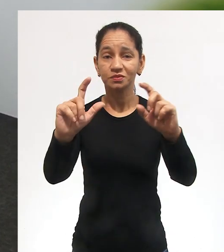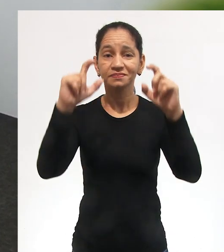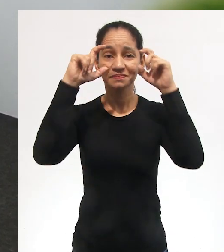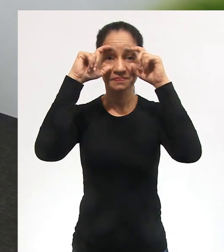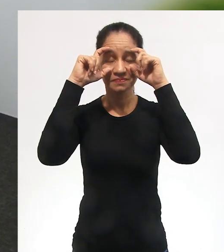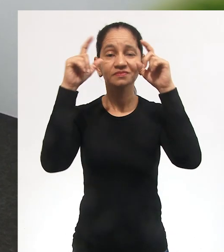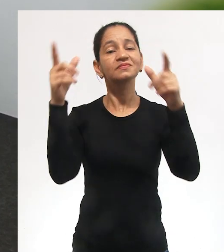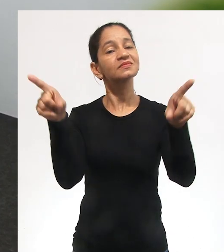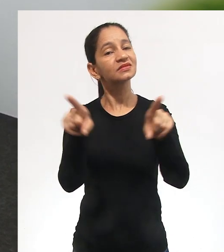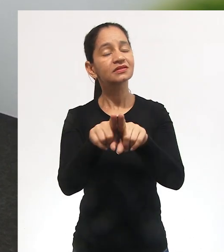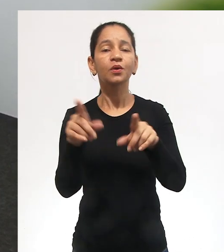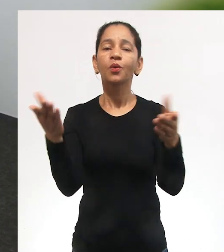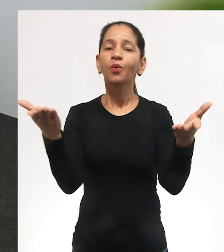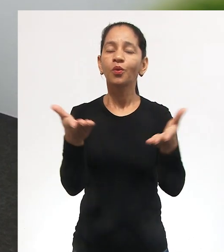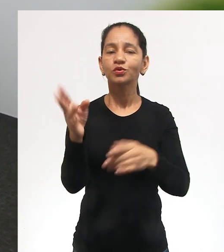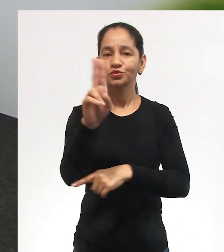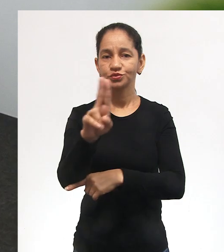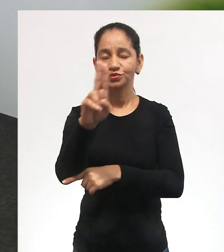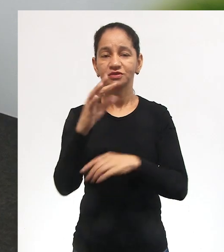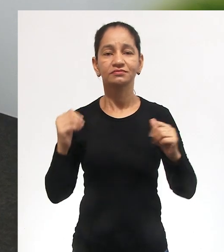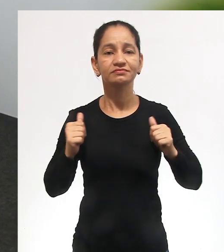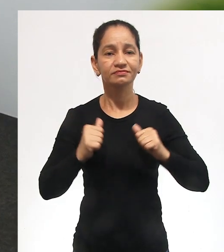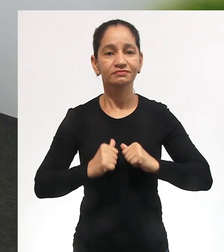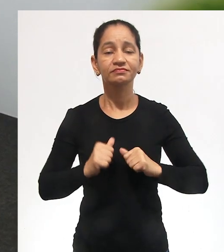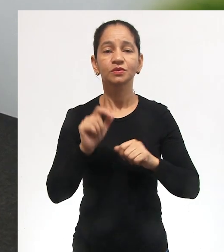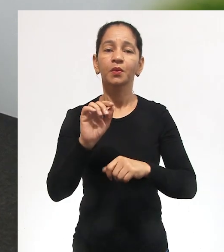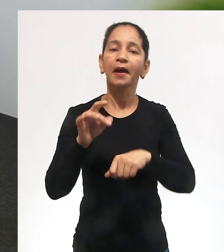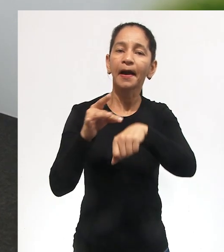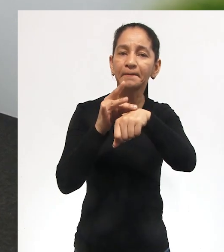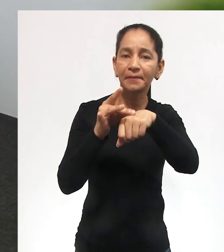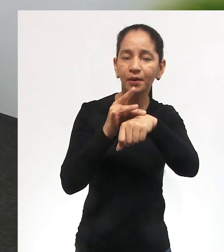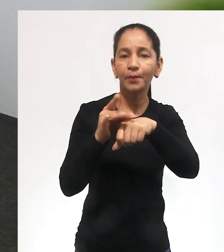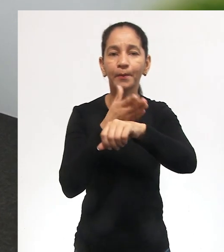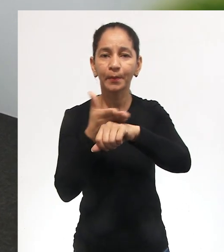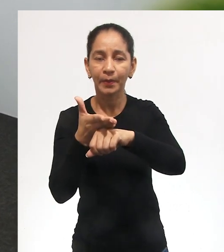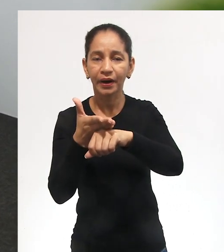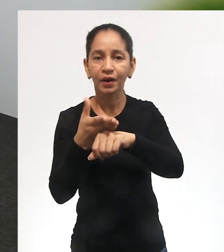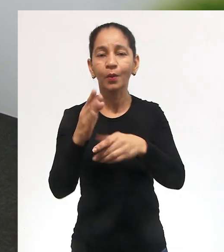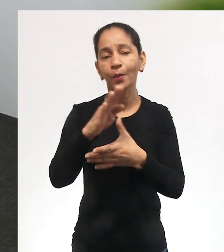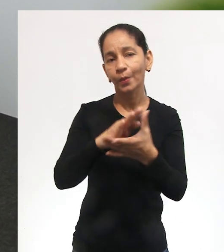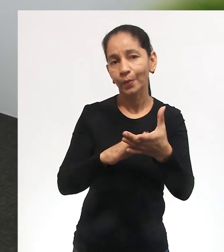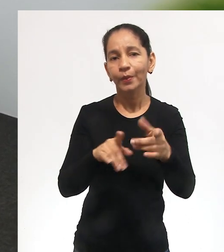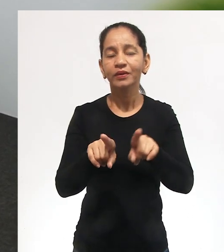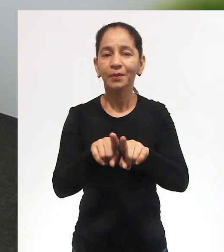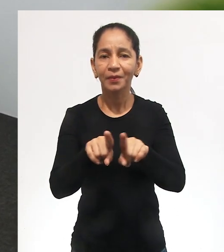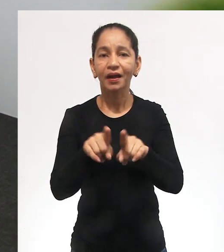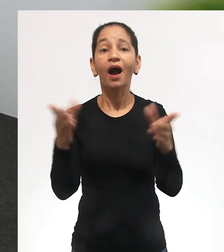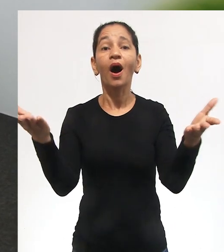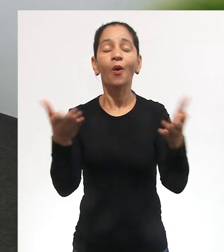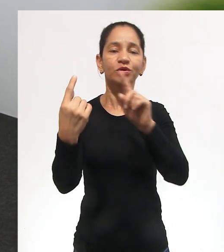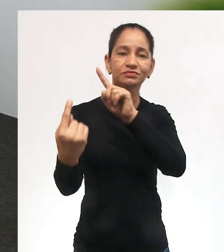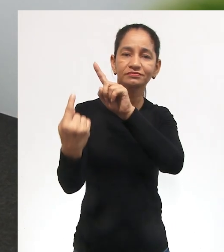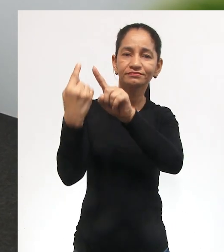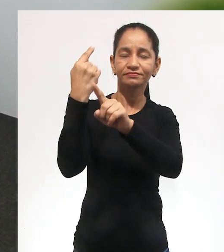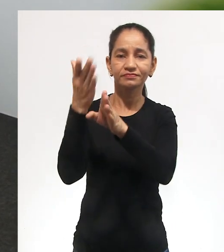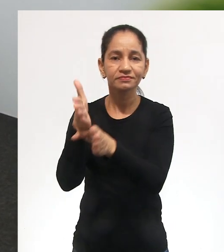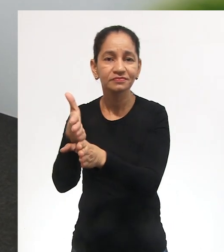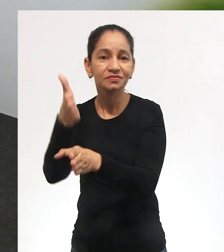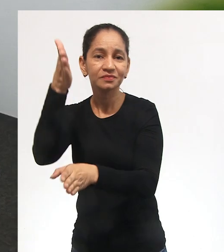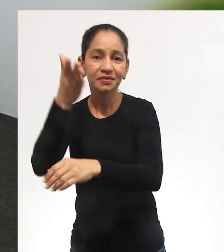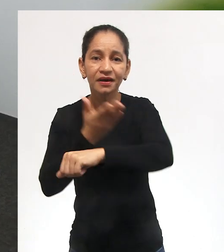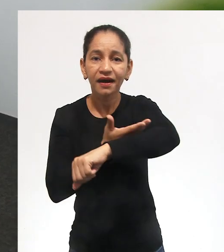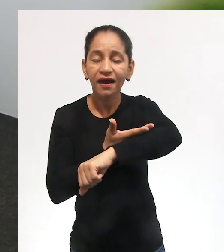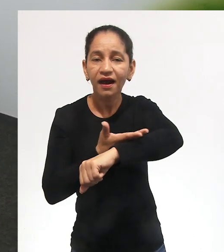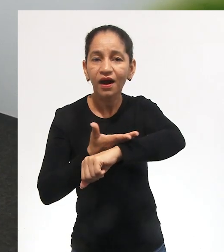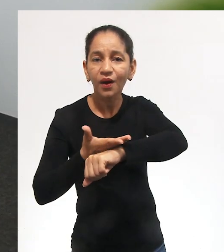grau, estou usando uma blusa preta e branca, uma calça marrom e uma sandália preta. Atrás de mim tem uma parede branca